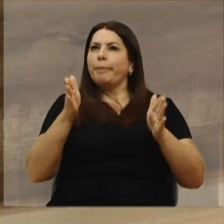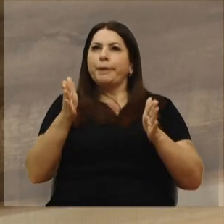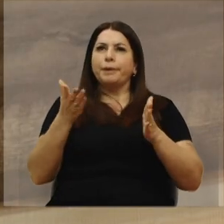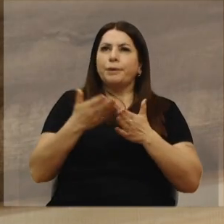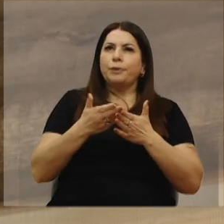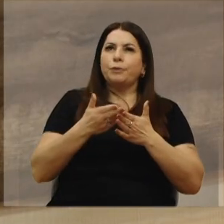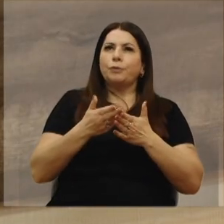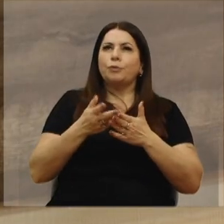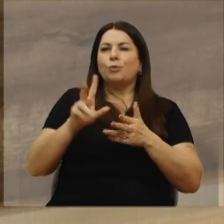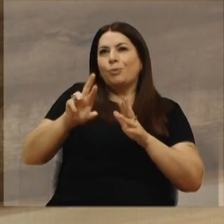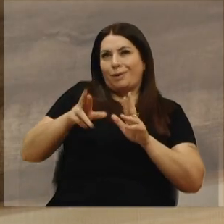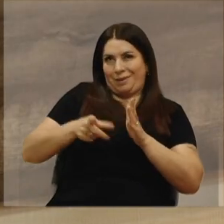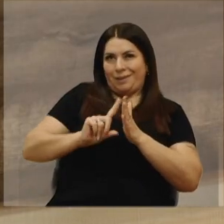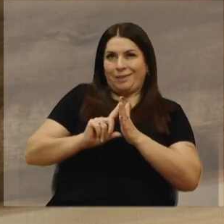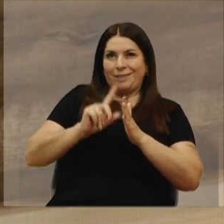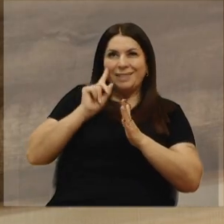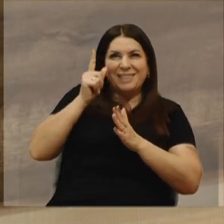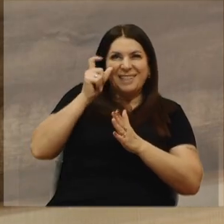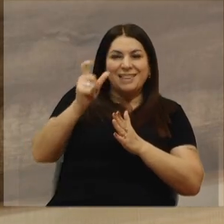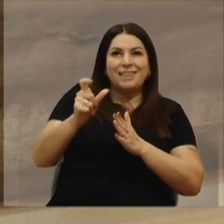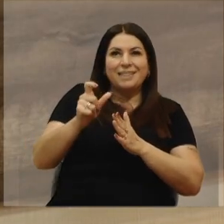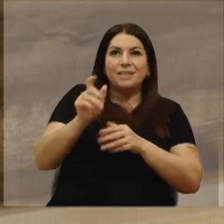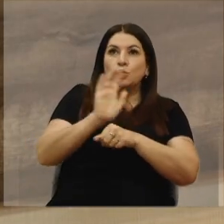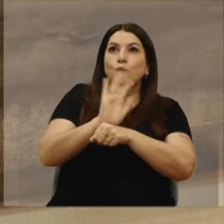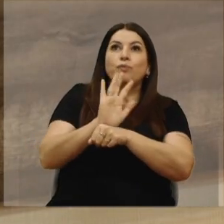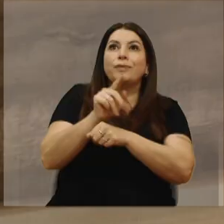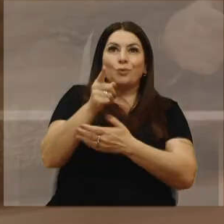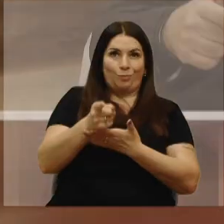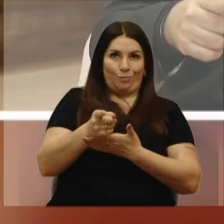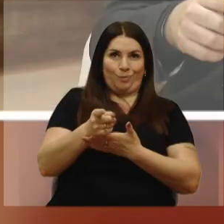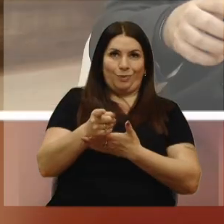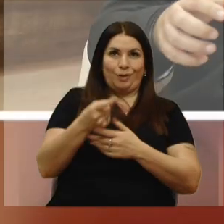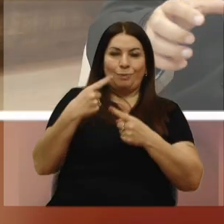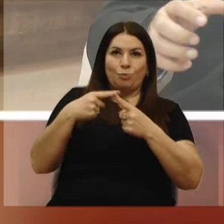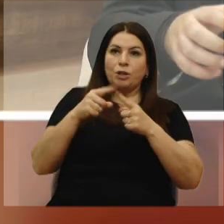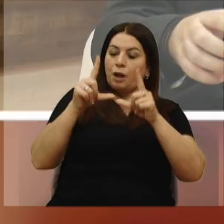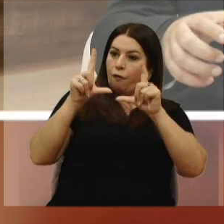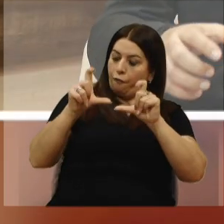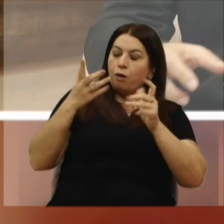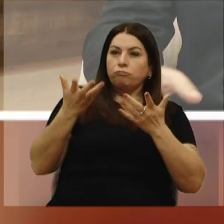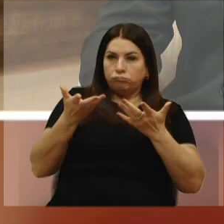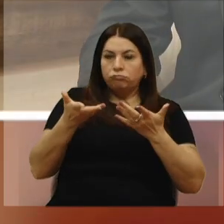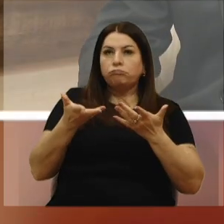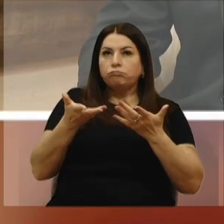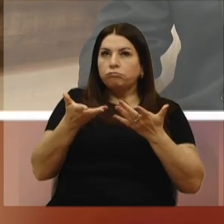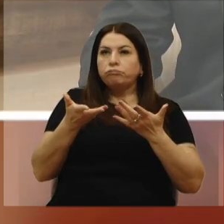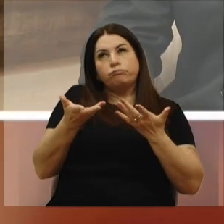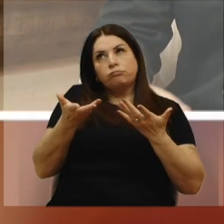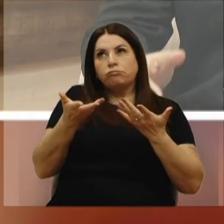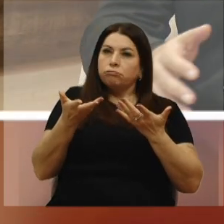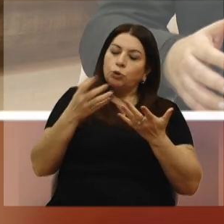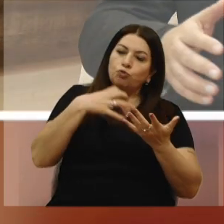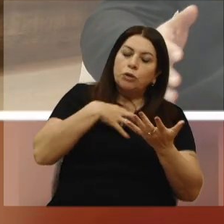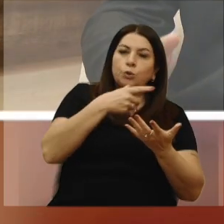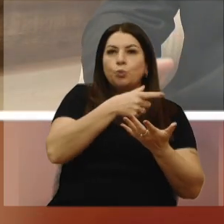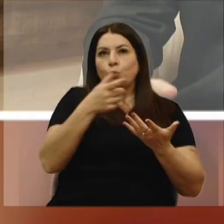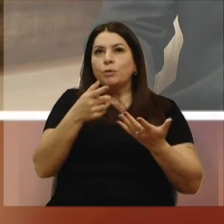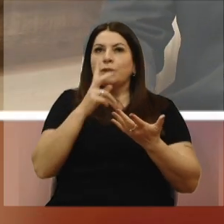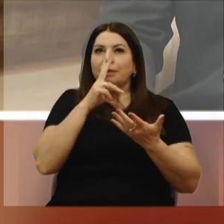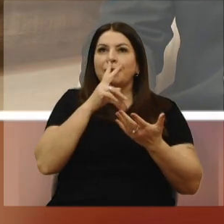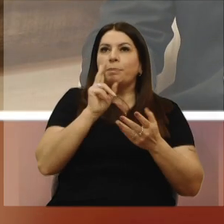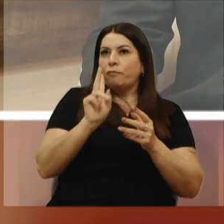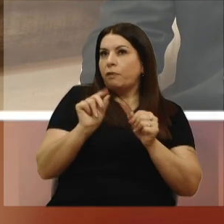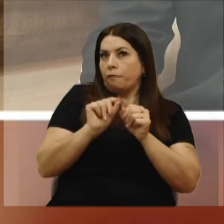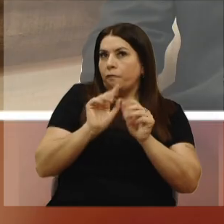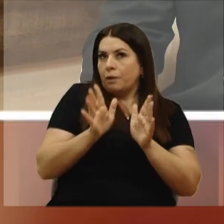num período remoto, esse interesse do filme? Porque a foto, ela, de um modo ou de outro,